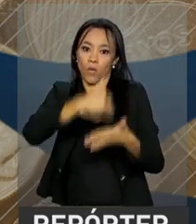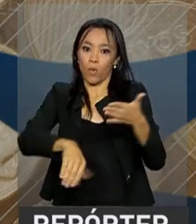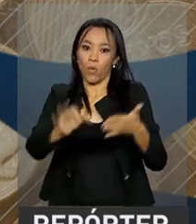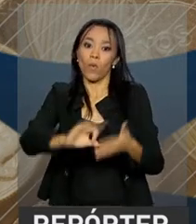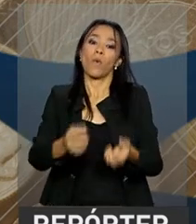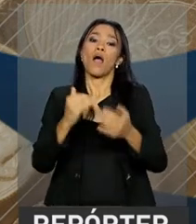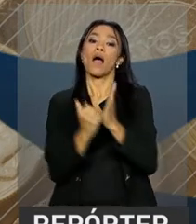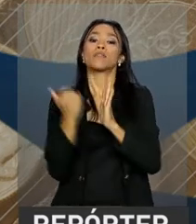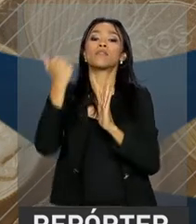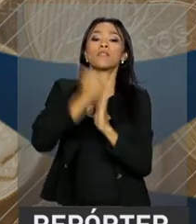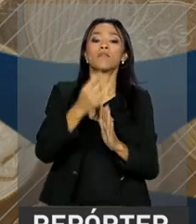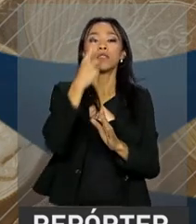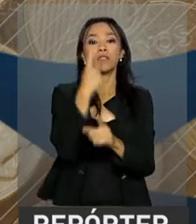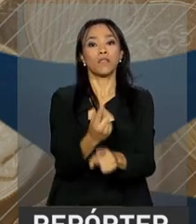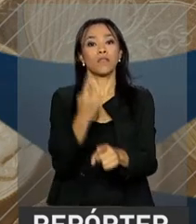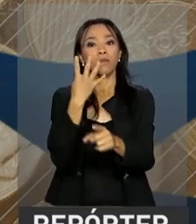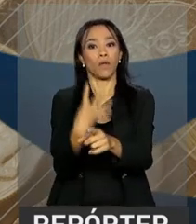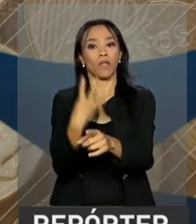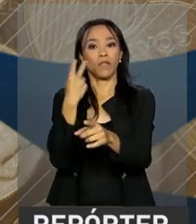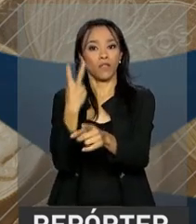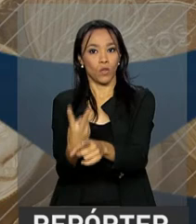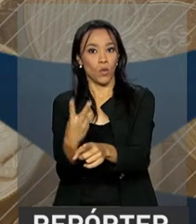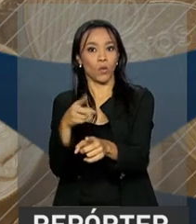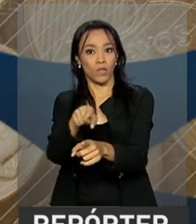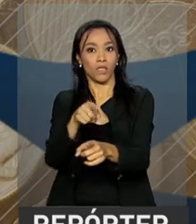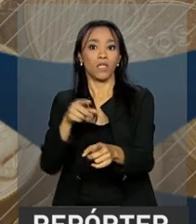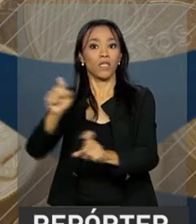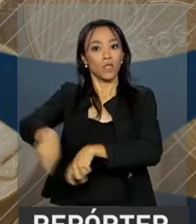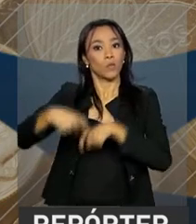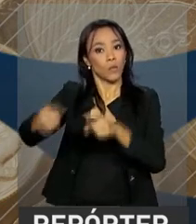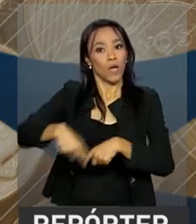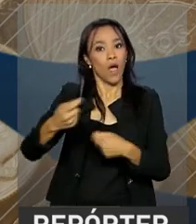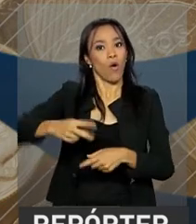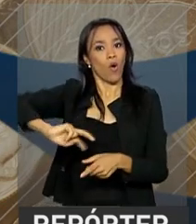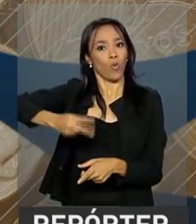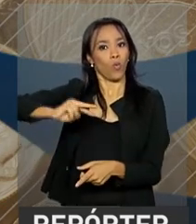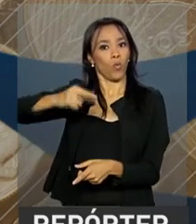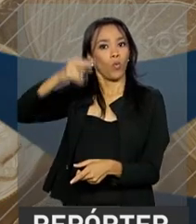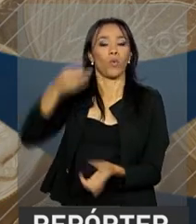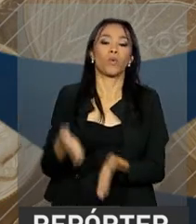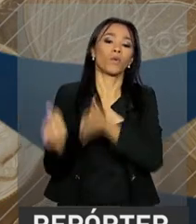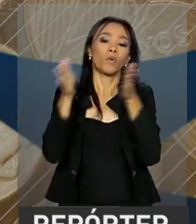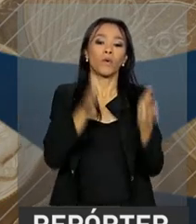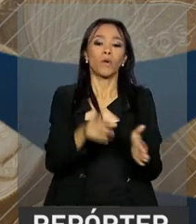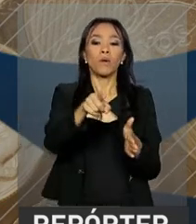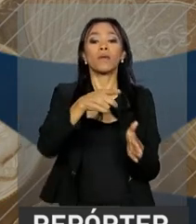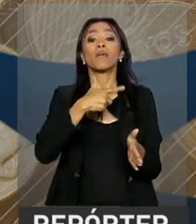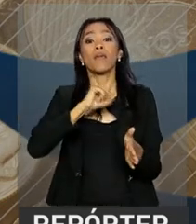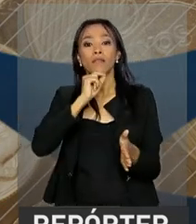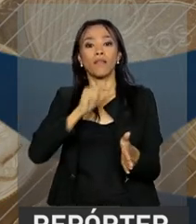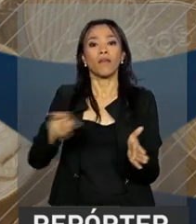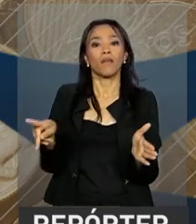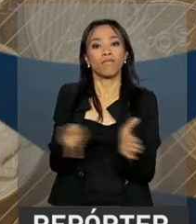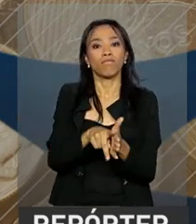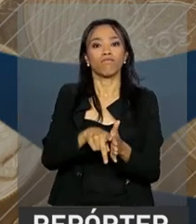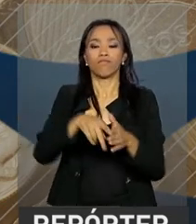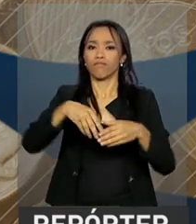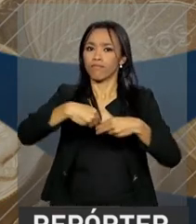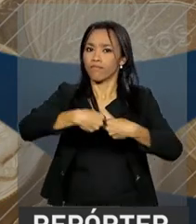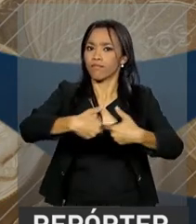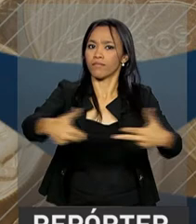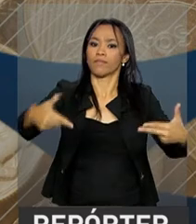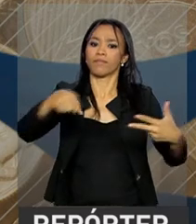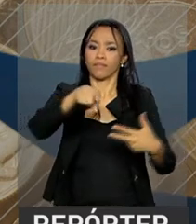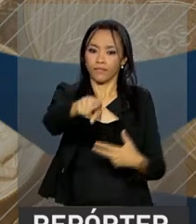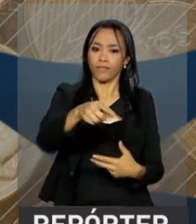142 mil reais de lucro em atividade rural proprietários de bens ou direitos acima de 300 mil